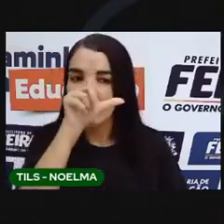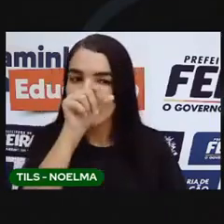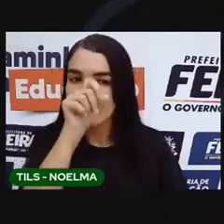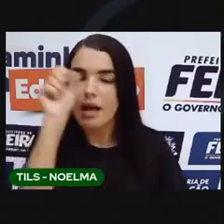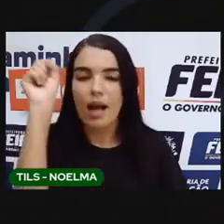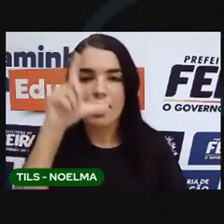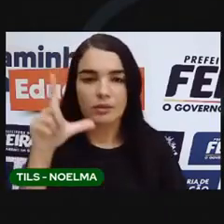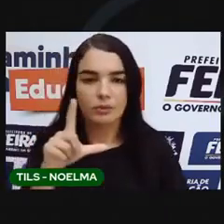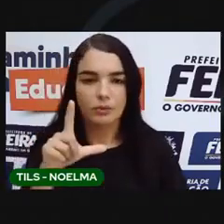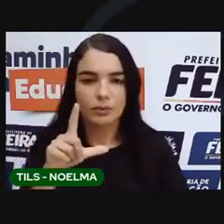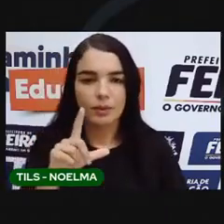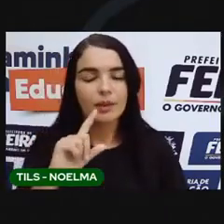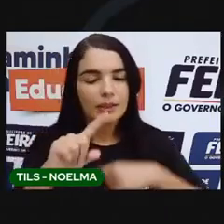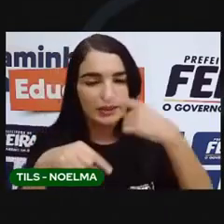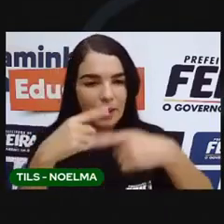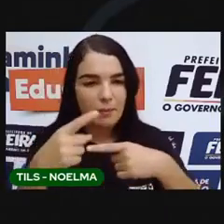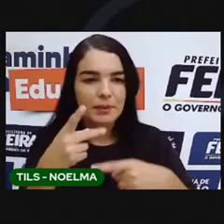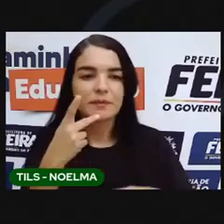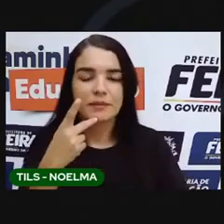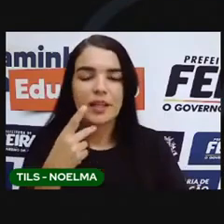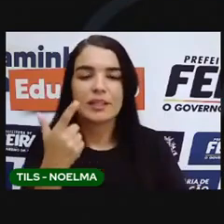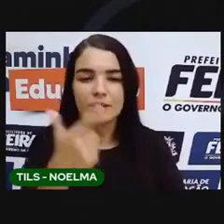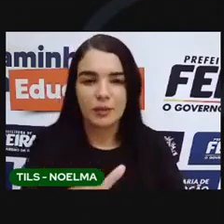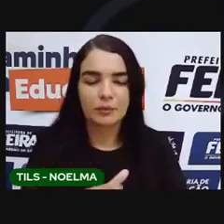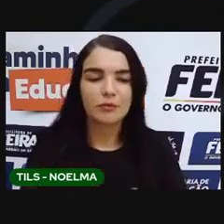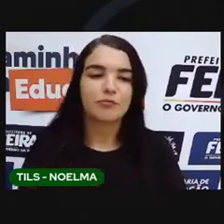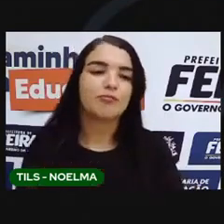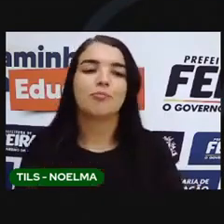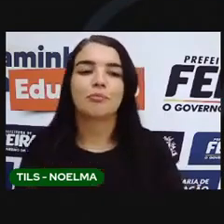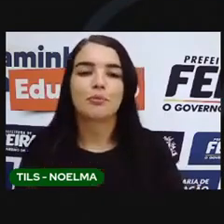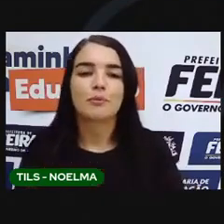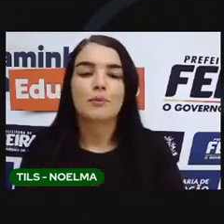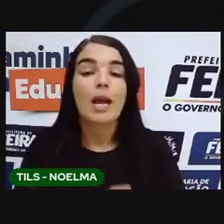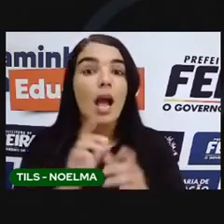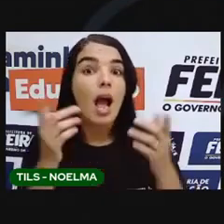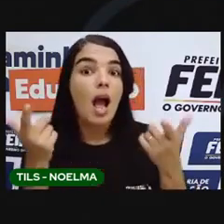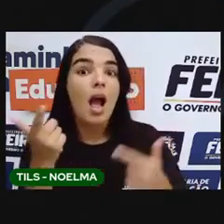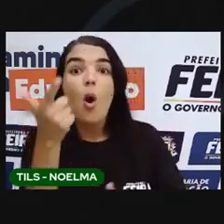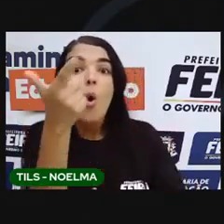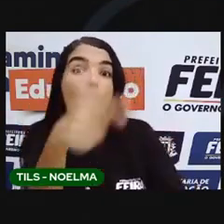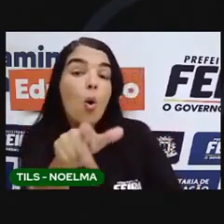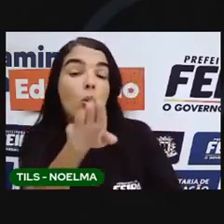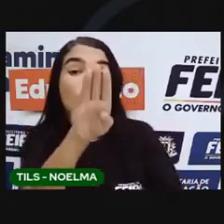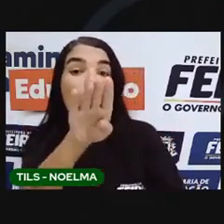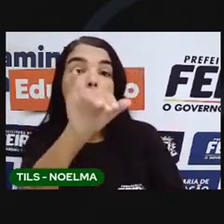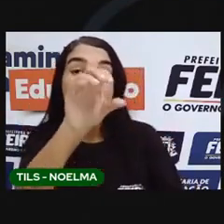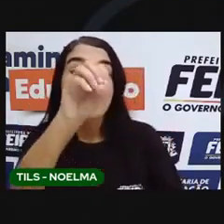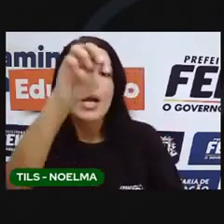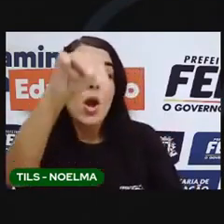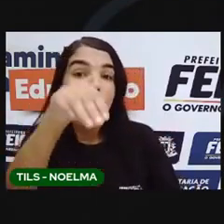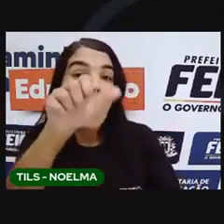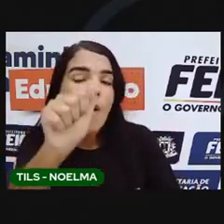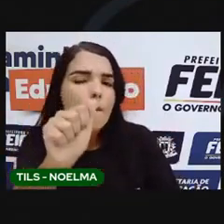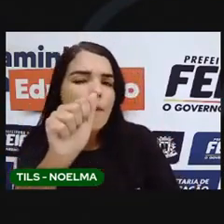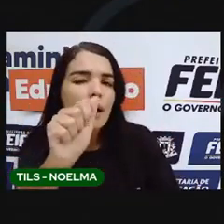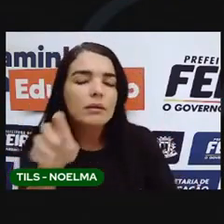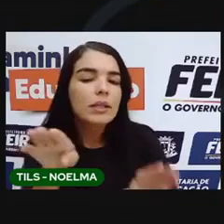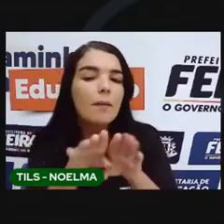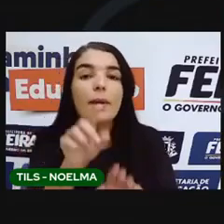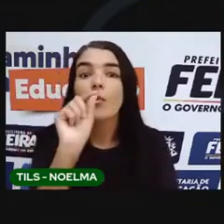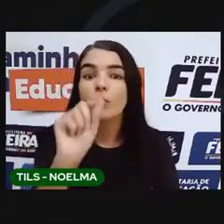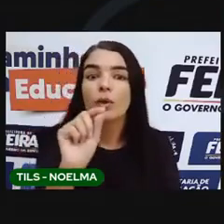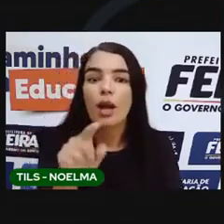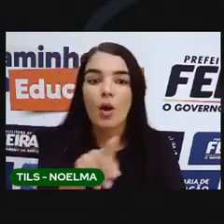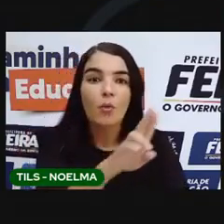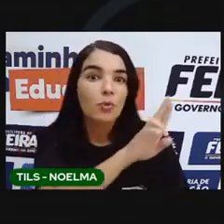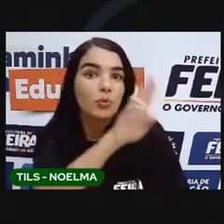mais tarde nós vamos falar sobre isso. Outro bioma também é a Caatinga, que é esse lugar